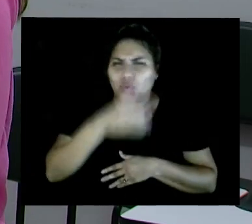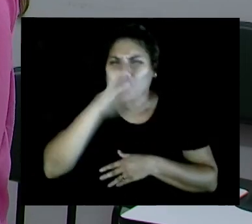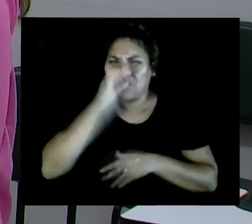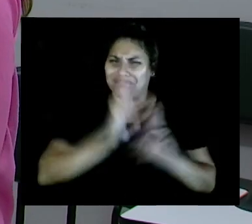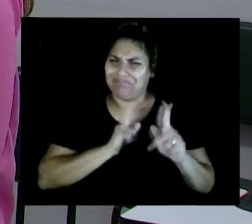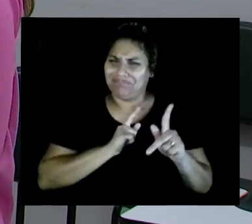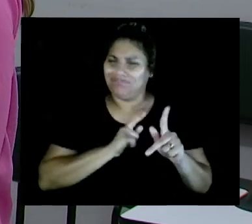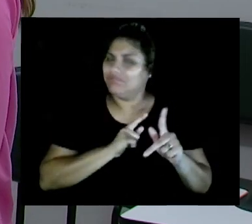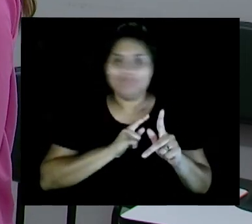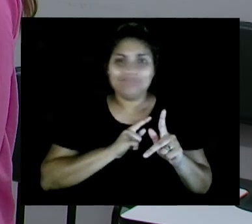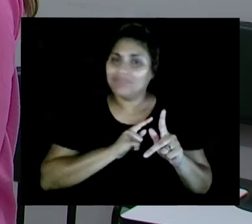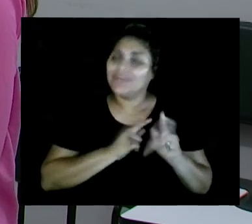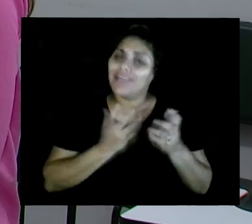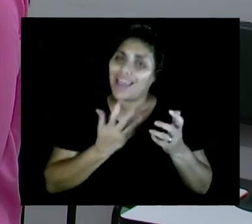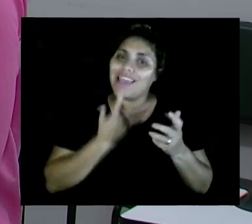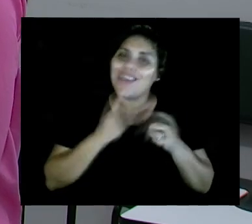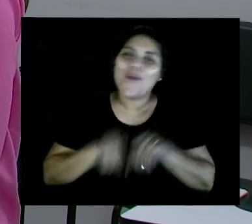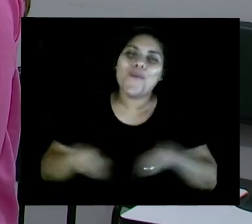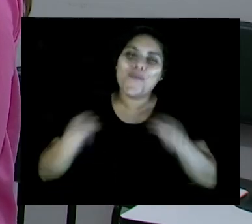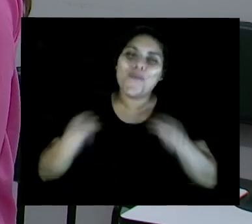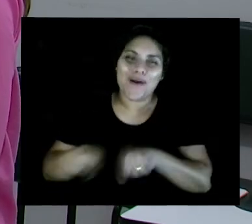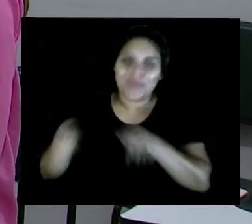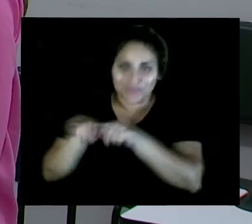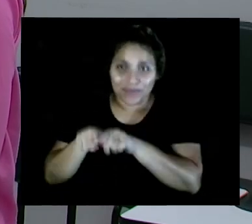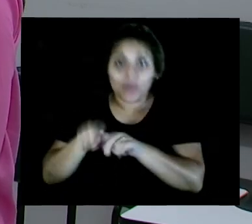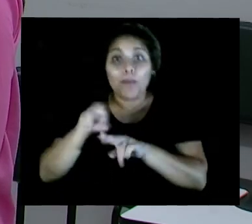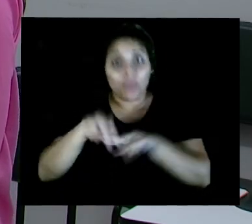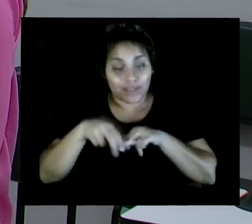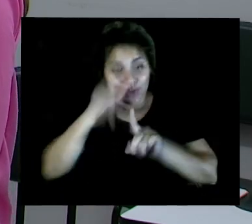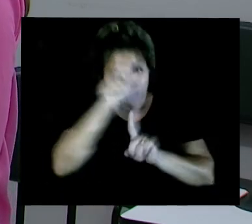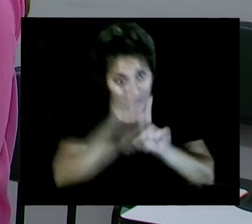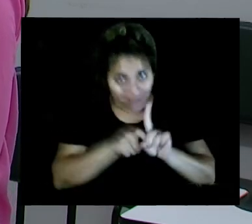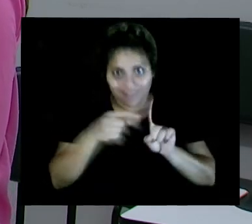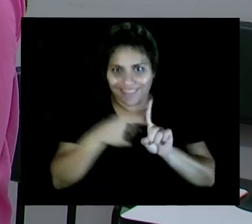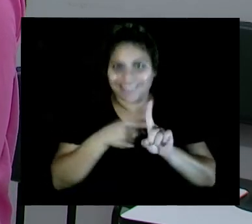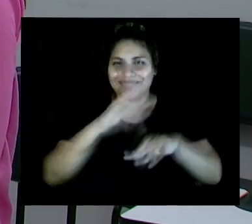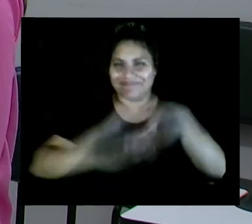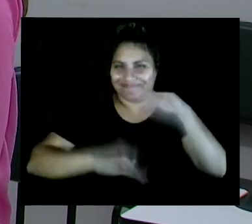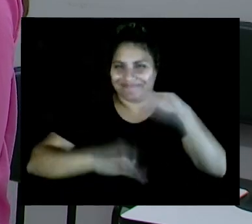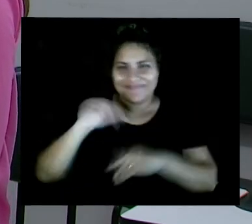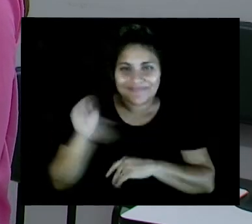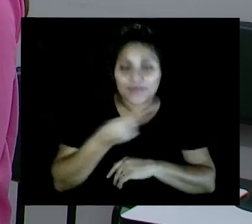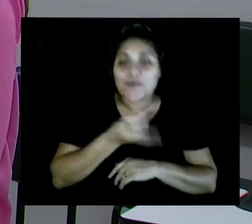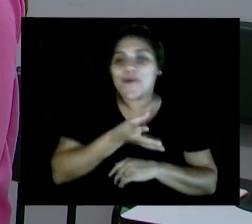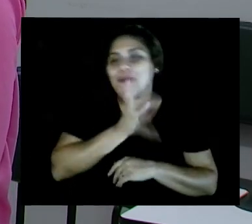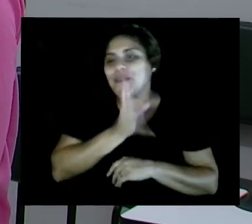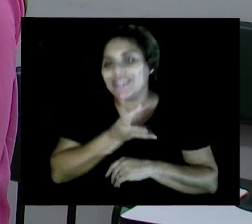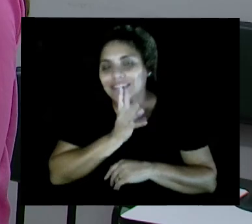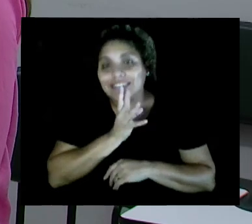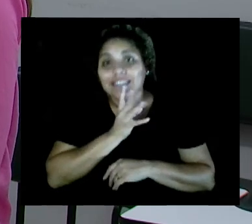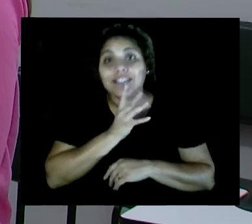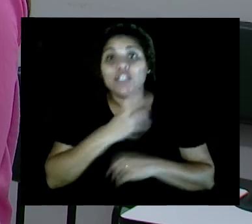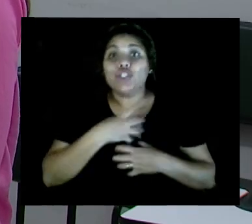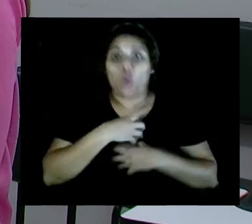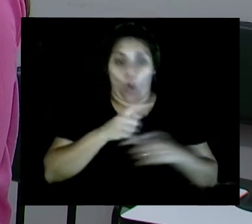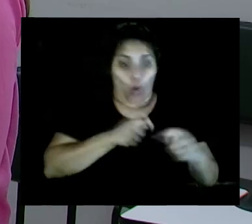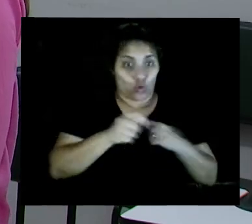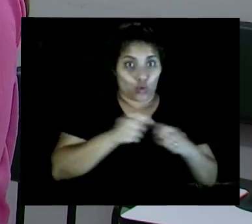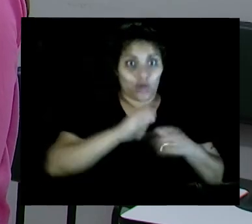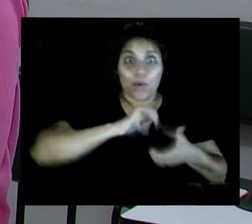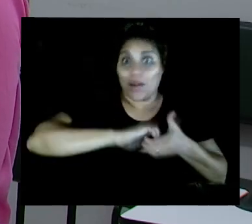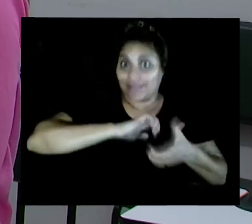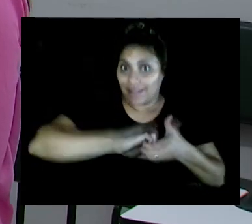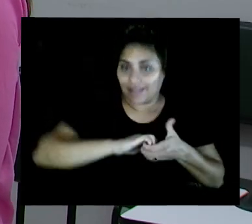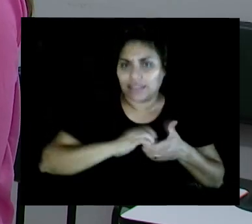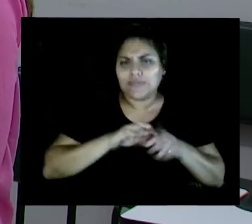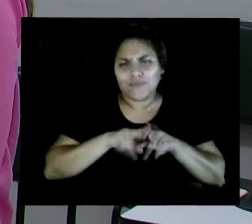que ela, cada vez que ele vai consumir, tenha um sabor diferente. Como é cervejeiro, tem que garantir, através de conhecimento também da parte de controle